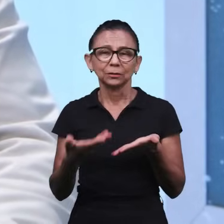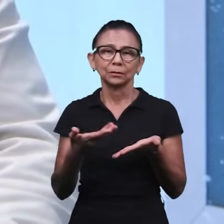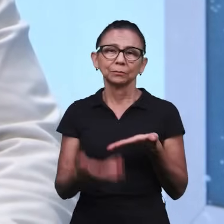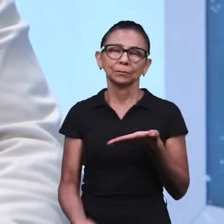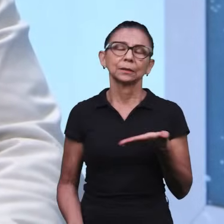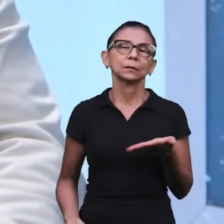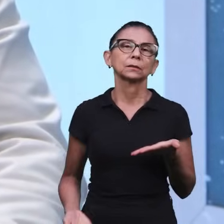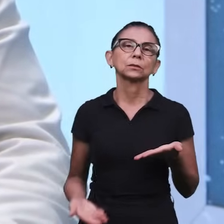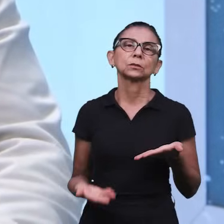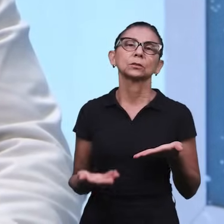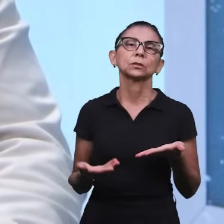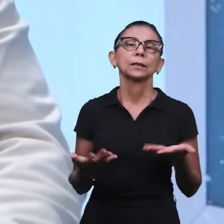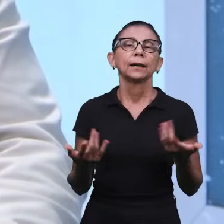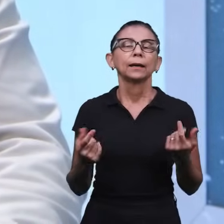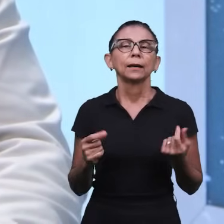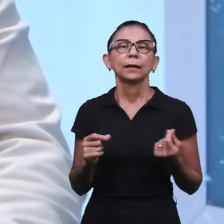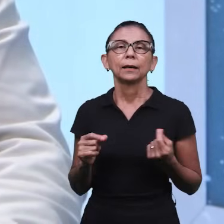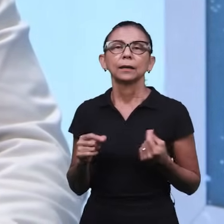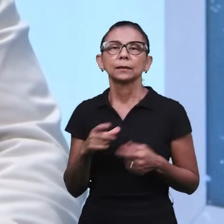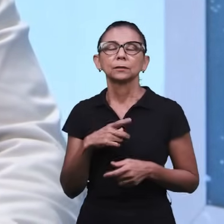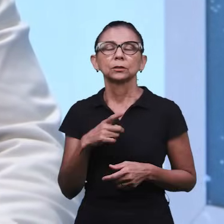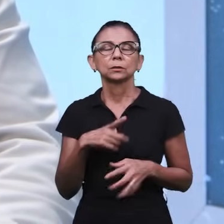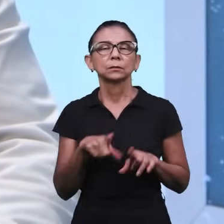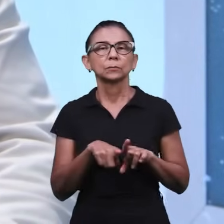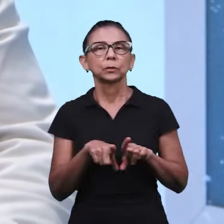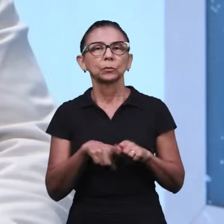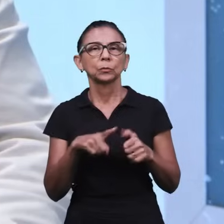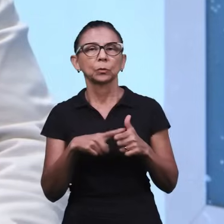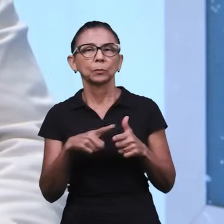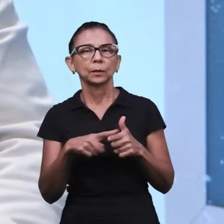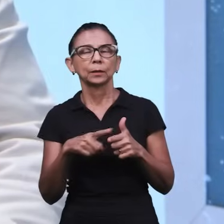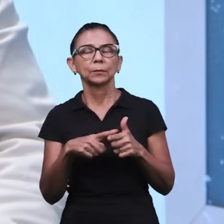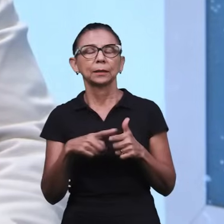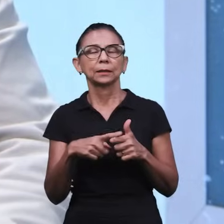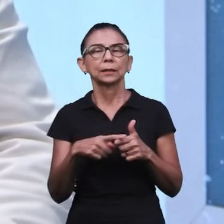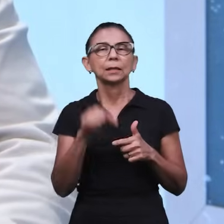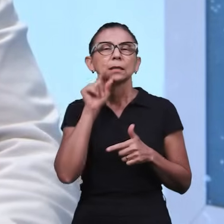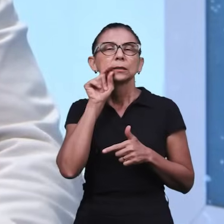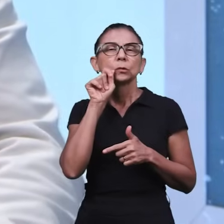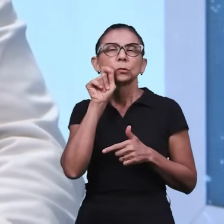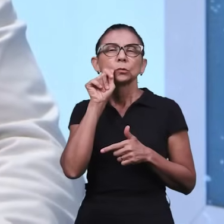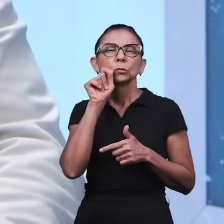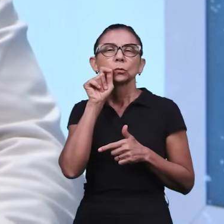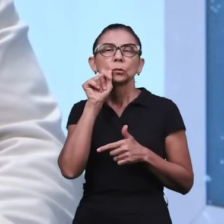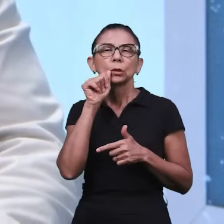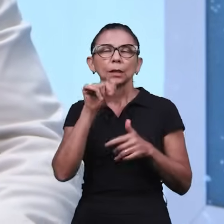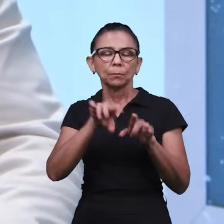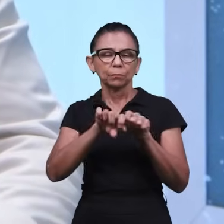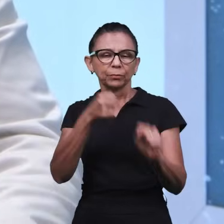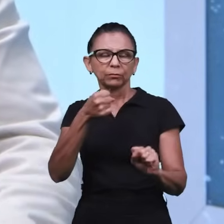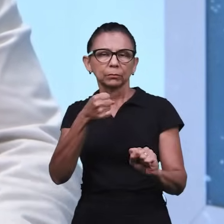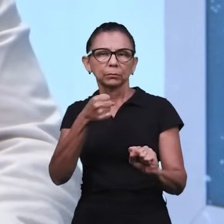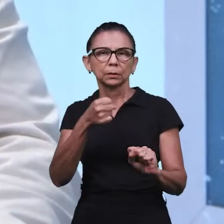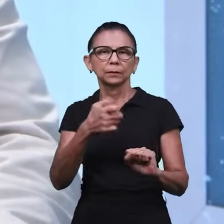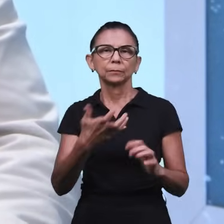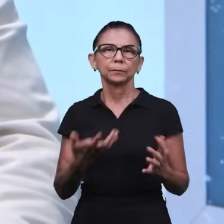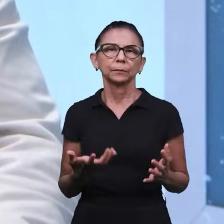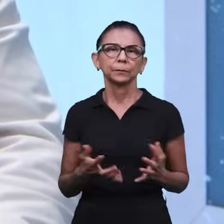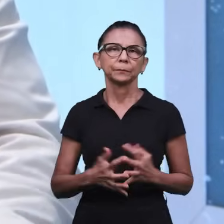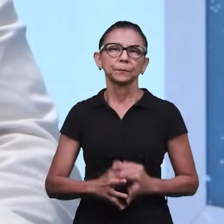né? E ele tinha uma questão na escola que ele quebrava muito o lápis de escrever, ele quebrava o lápis no meio,